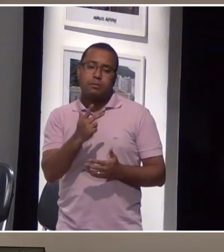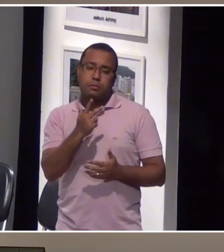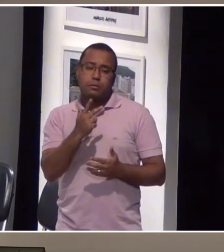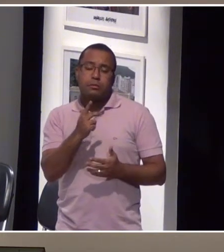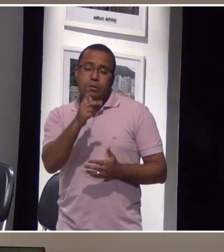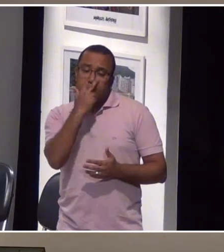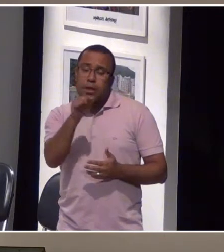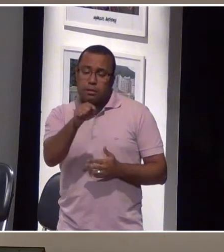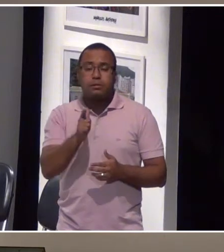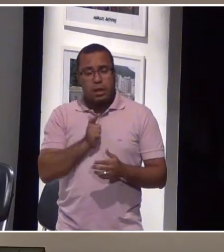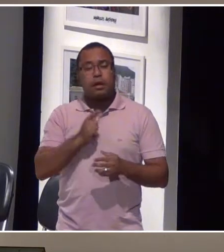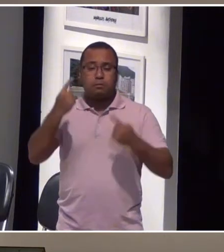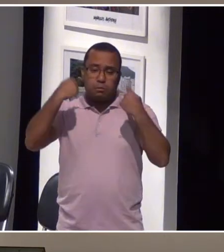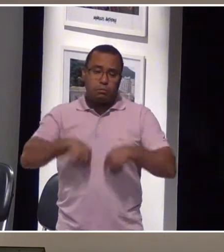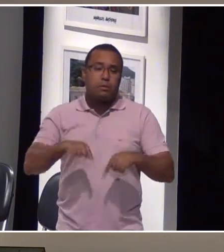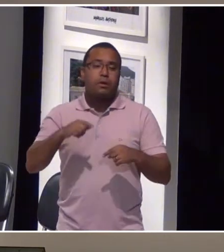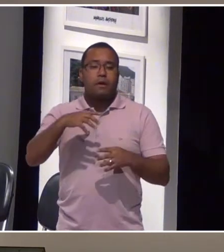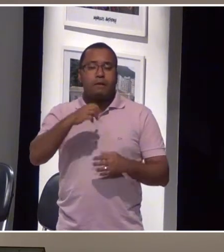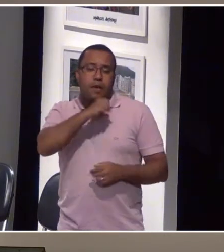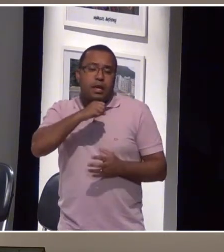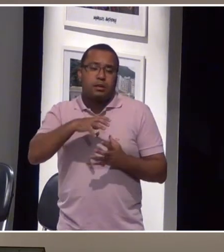aparecem como condições também, né?